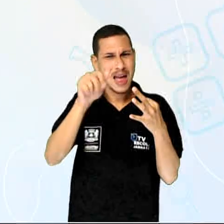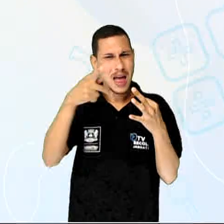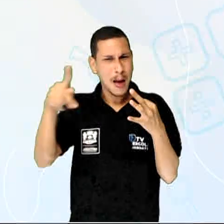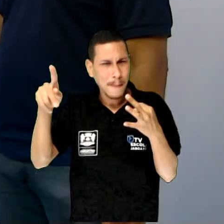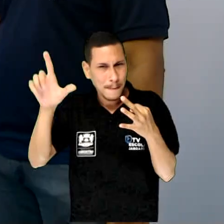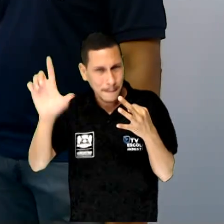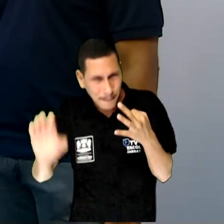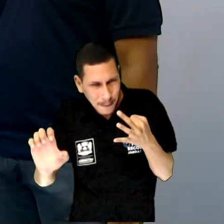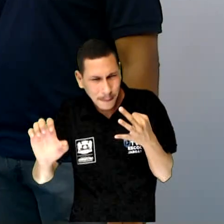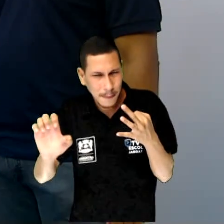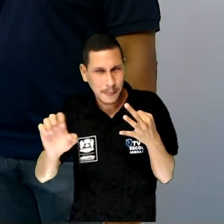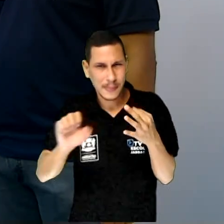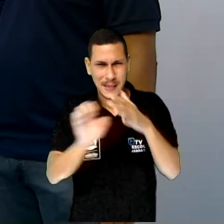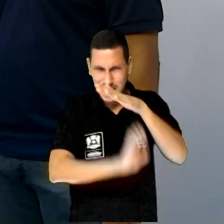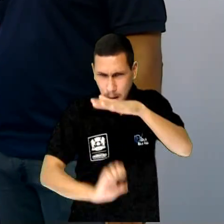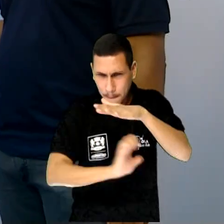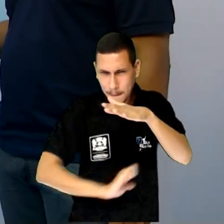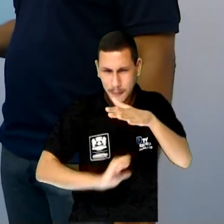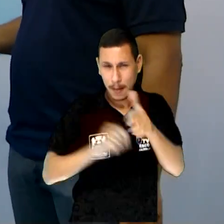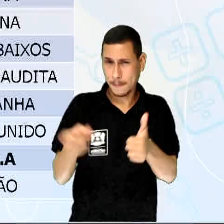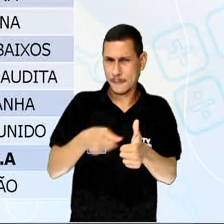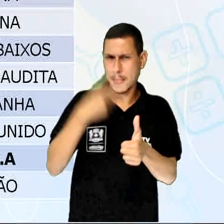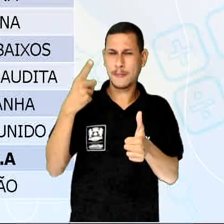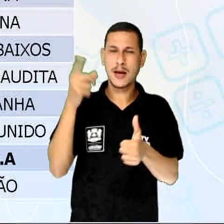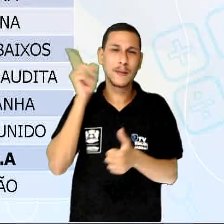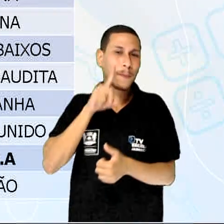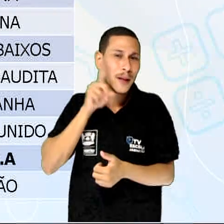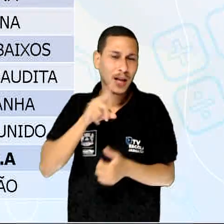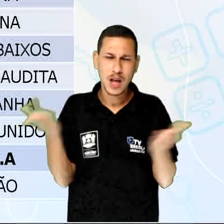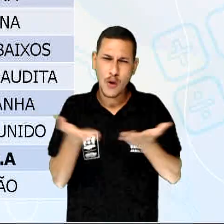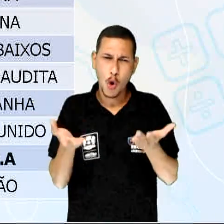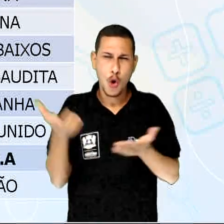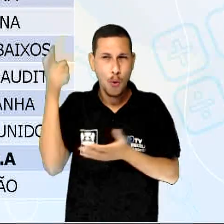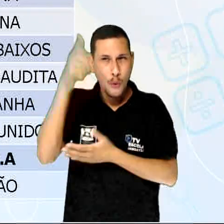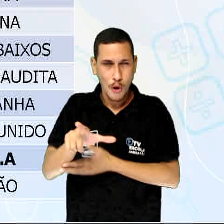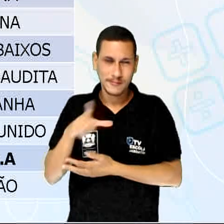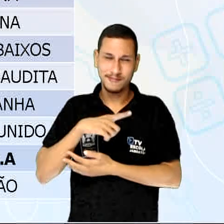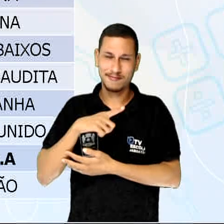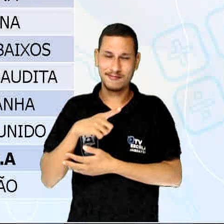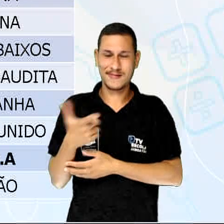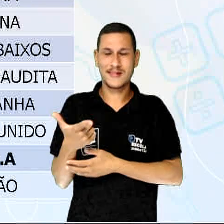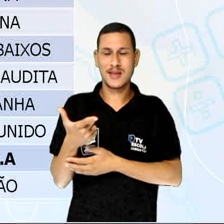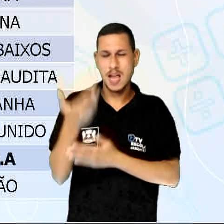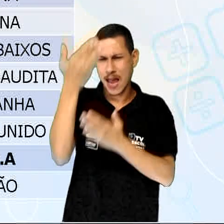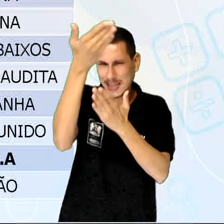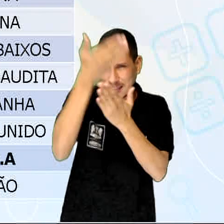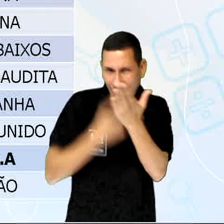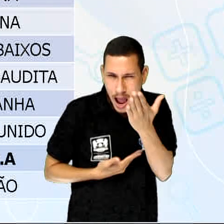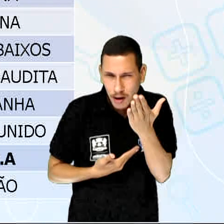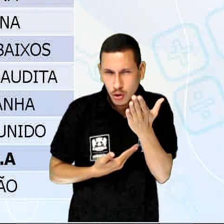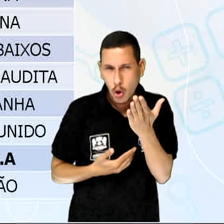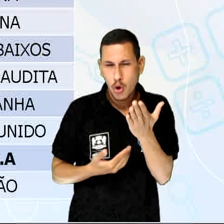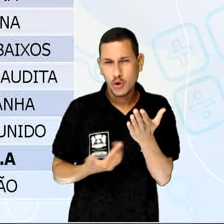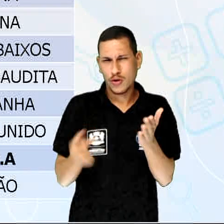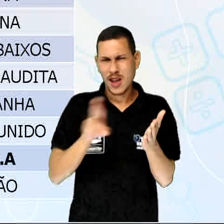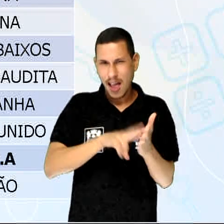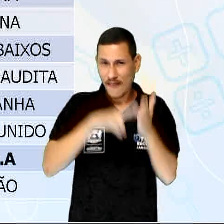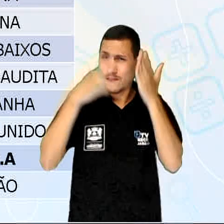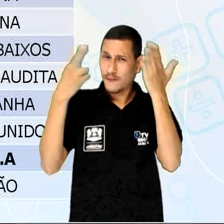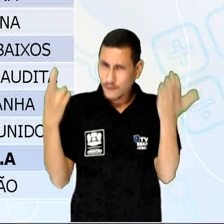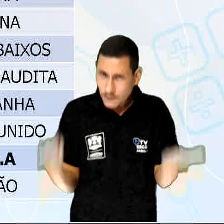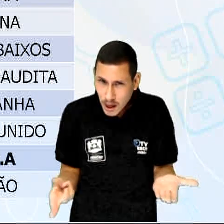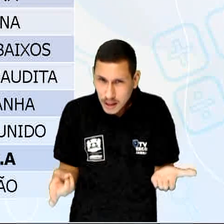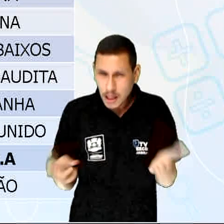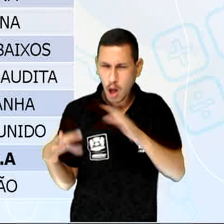três principais multinacionais americanas. E nesse outro slide a gente vai ter, segundo o relatório da revista Fortune